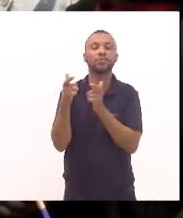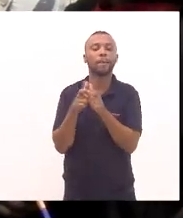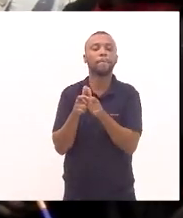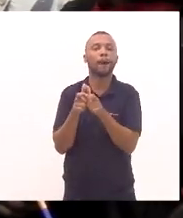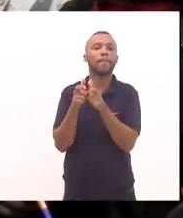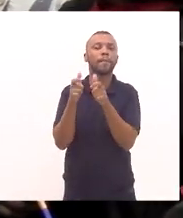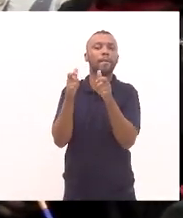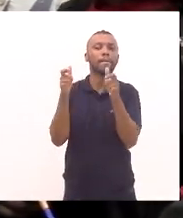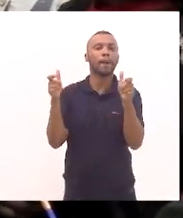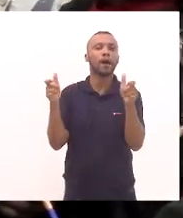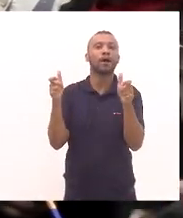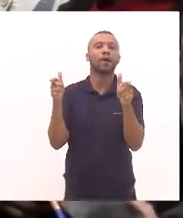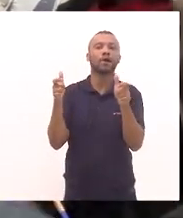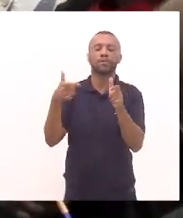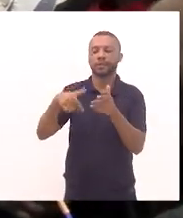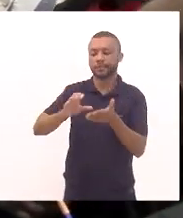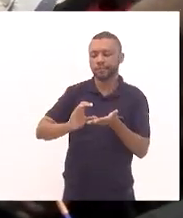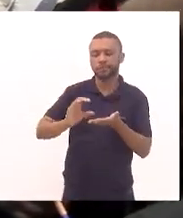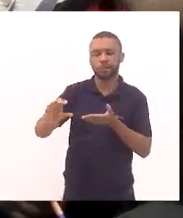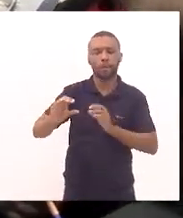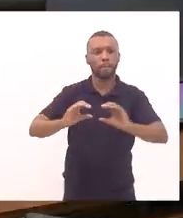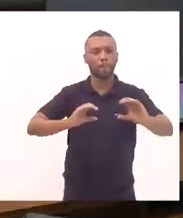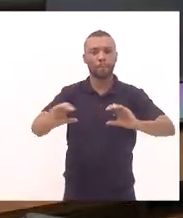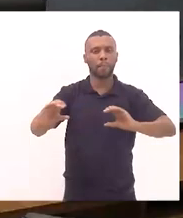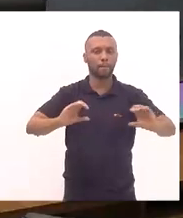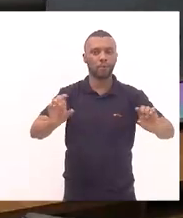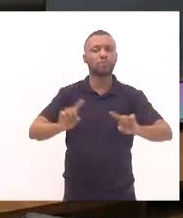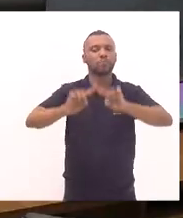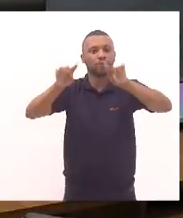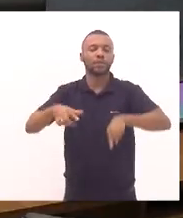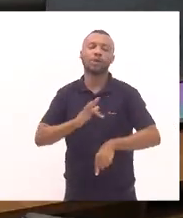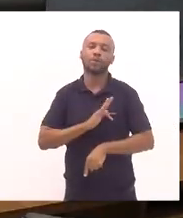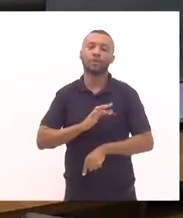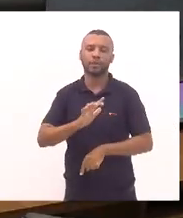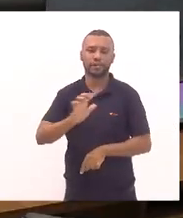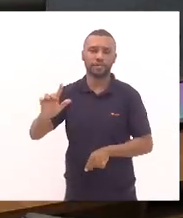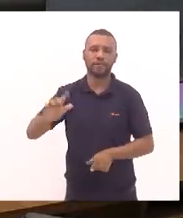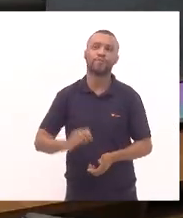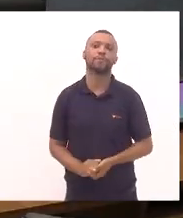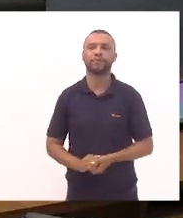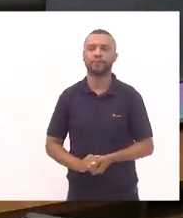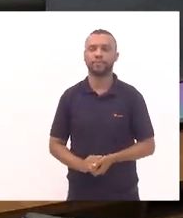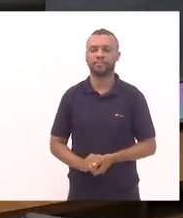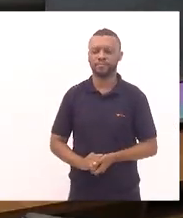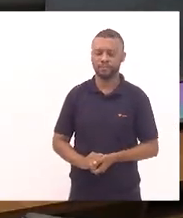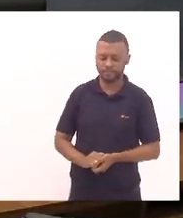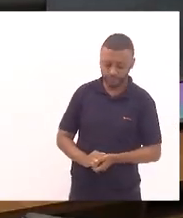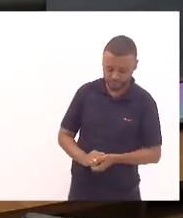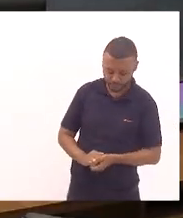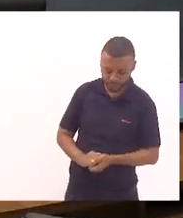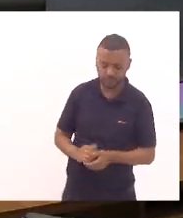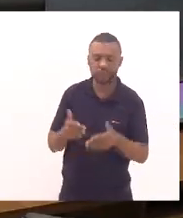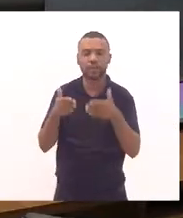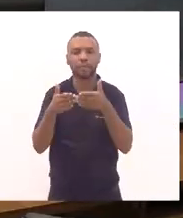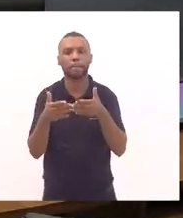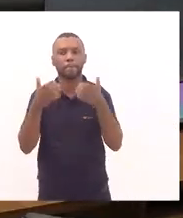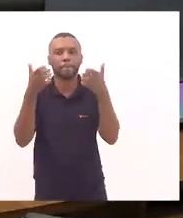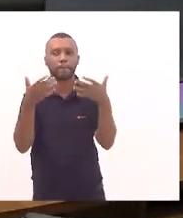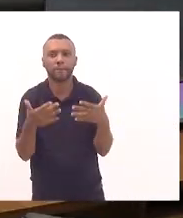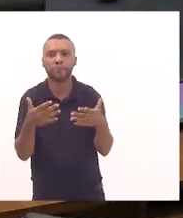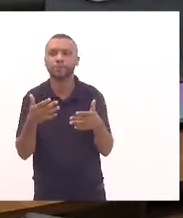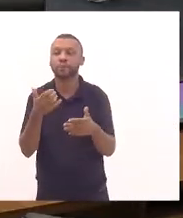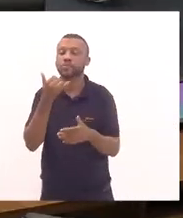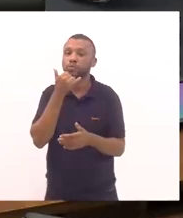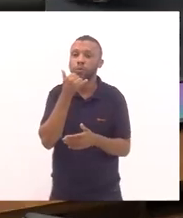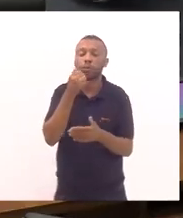ampliação do escopo dessa gratificação. Presidente, pela ordem. Presidente, não há